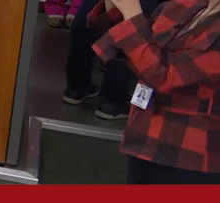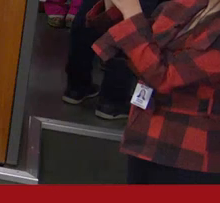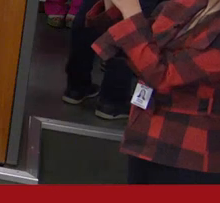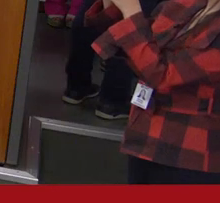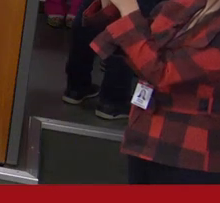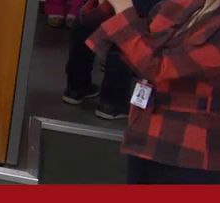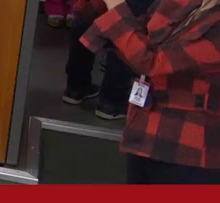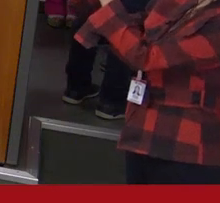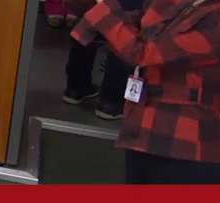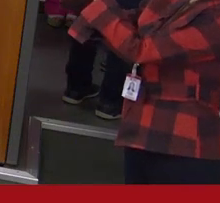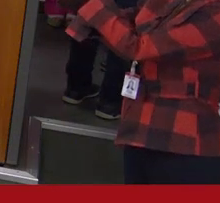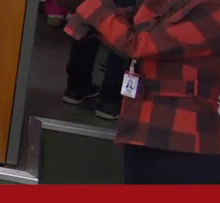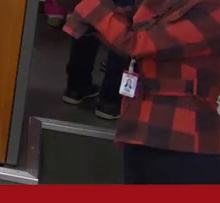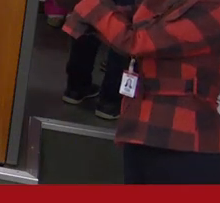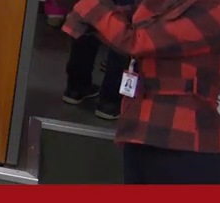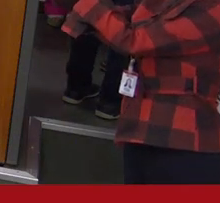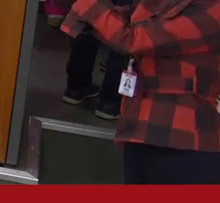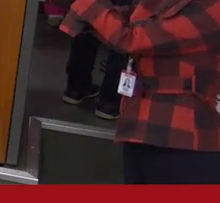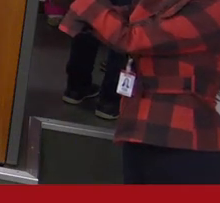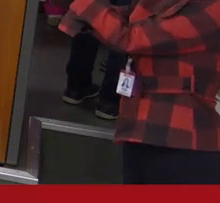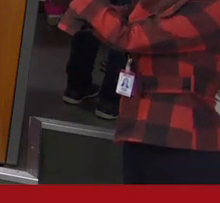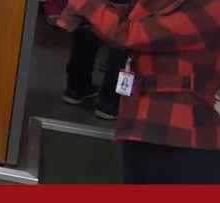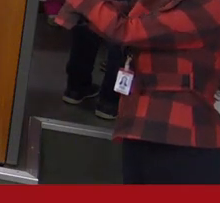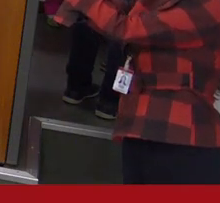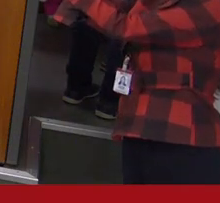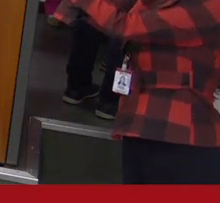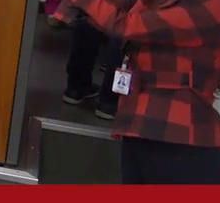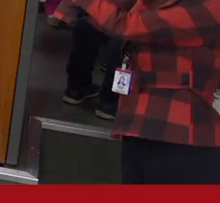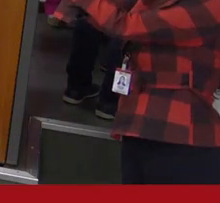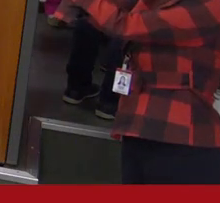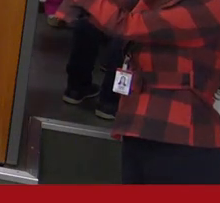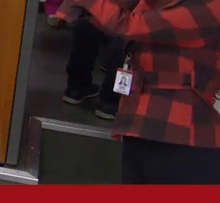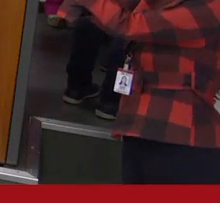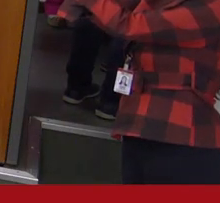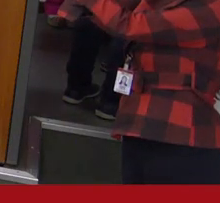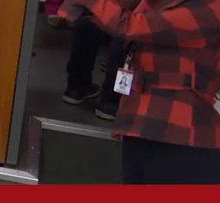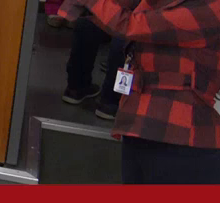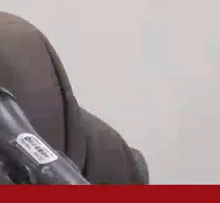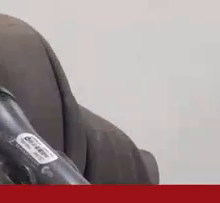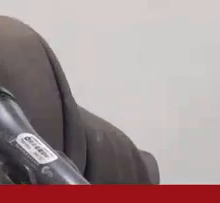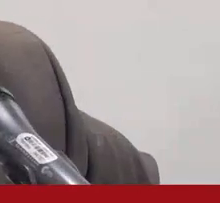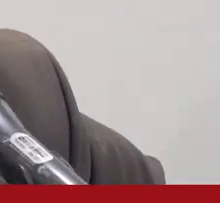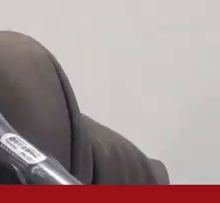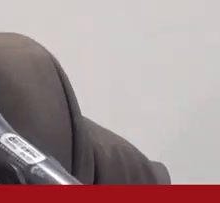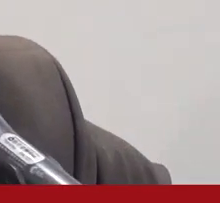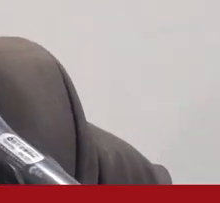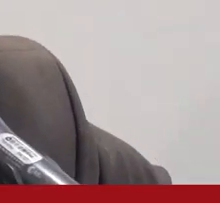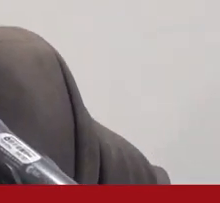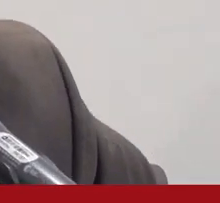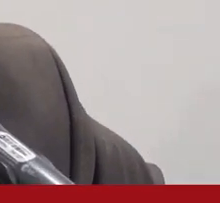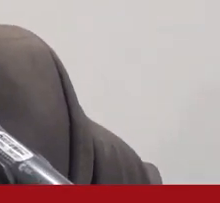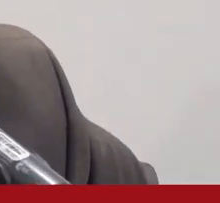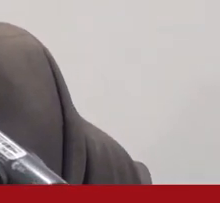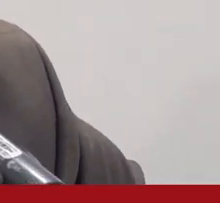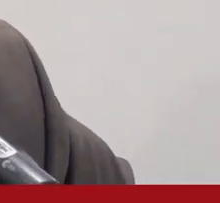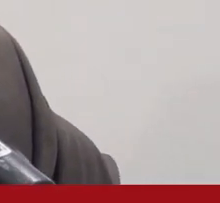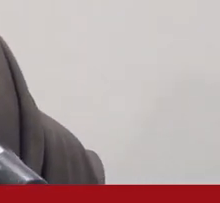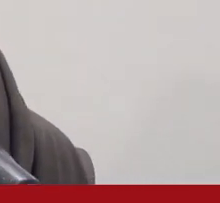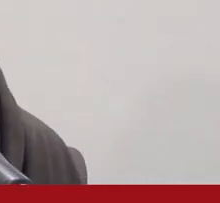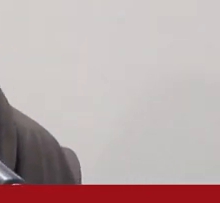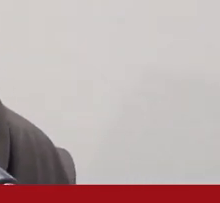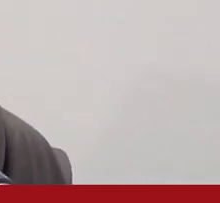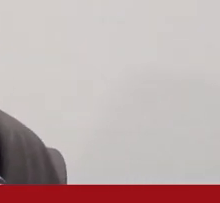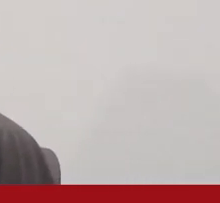deixar aqui passar em branco as nuvens, porque a afirmação do meu colega líder da maioria ela não procede. Eu estava lá, eu estava